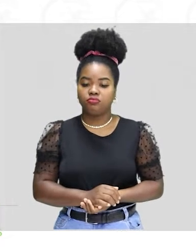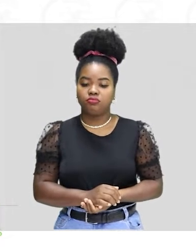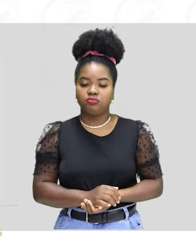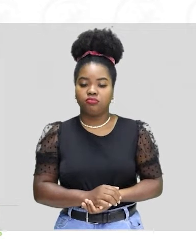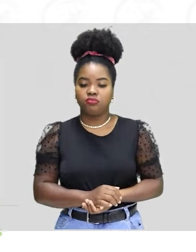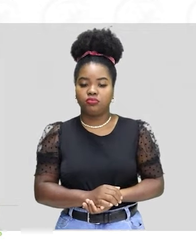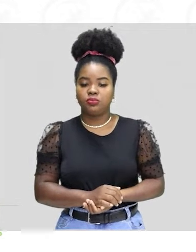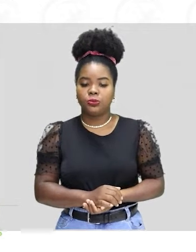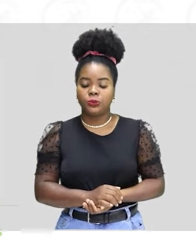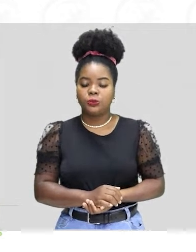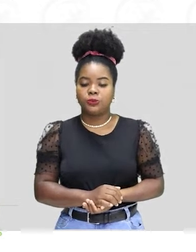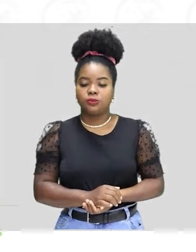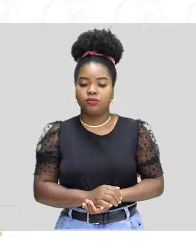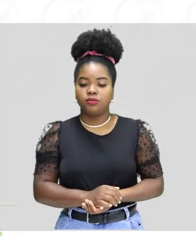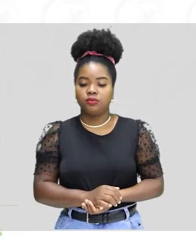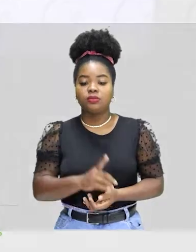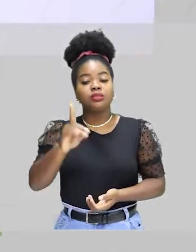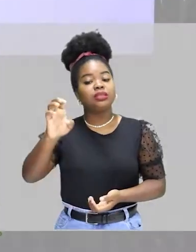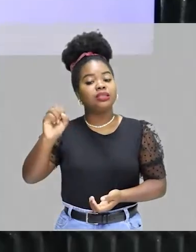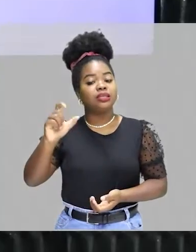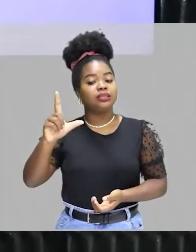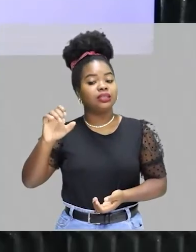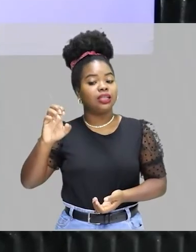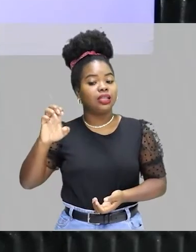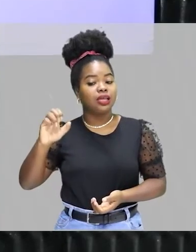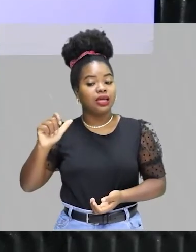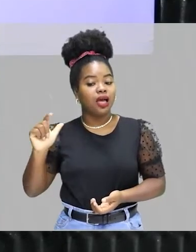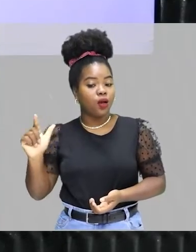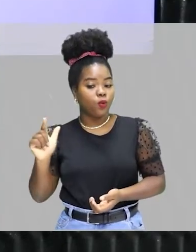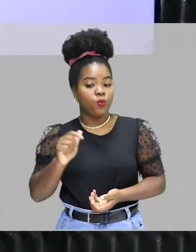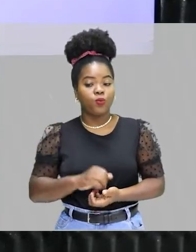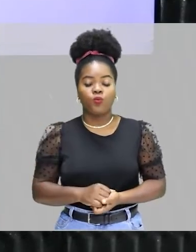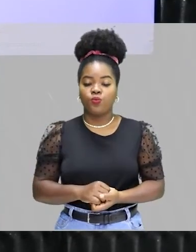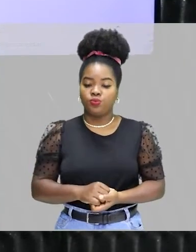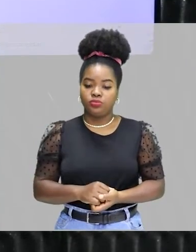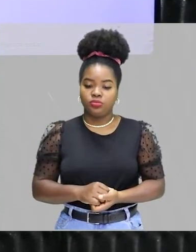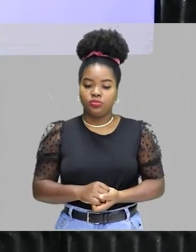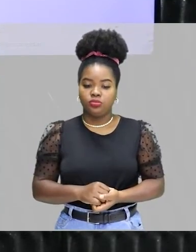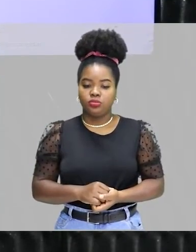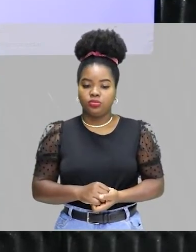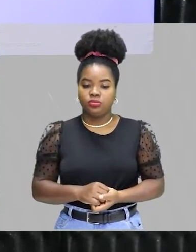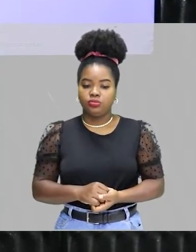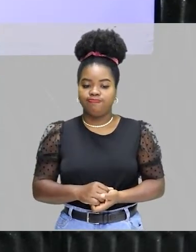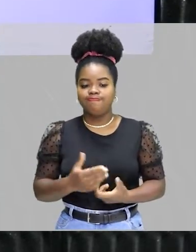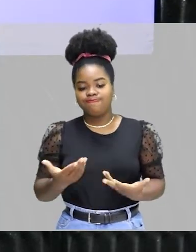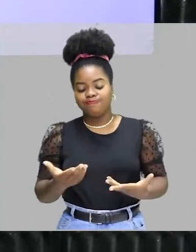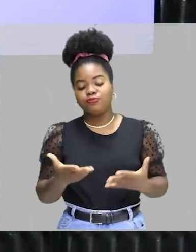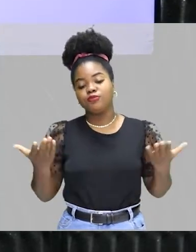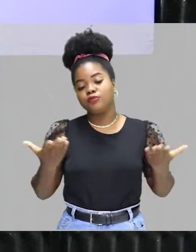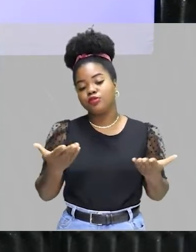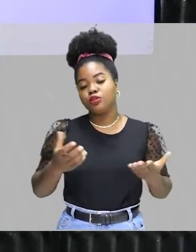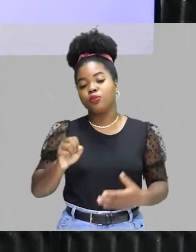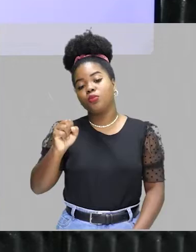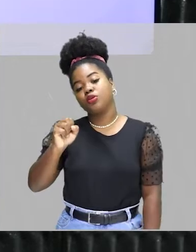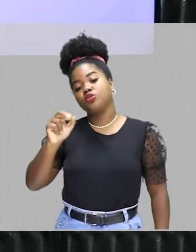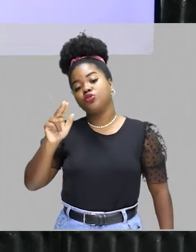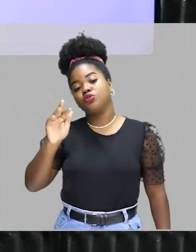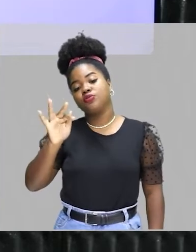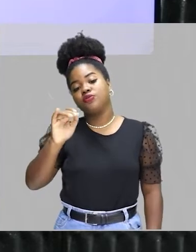Infeliz eu já falei, desleal eu já falei. Então, vamos agora para o